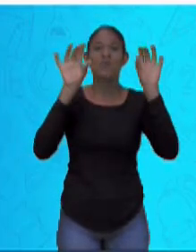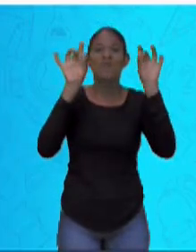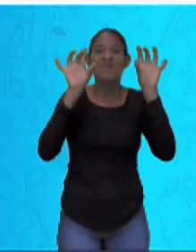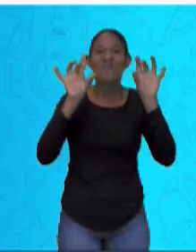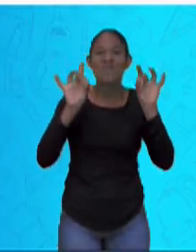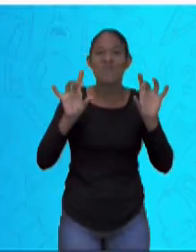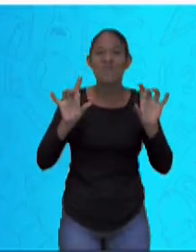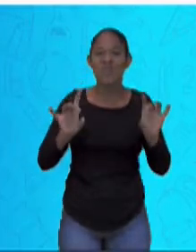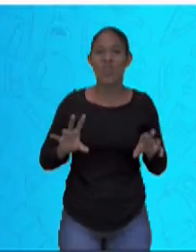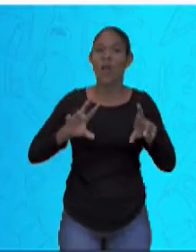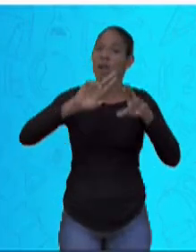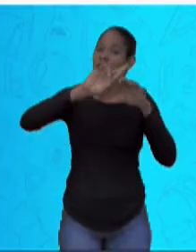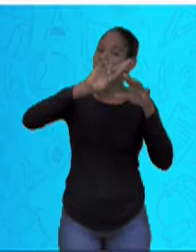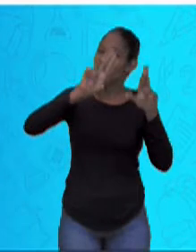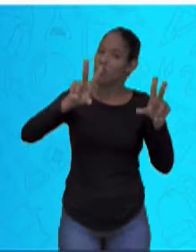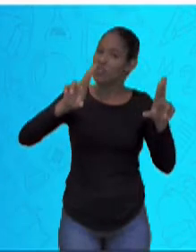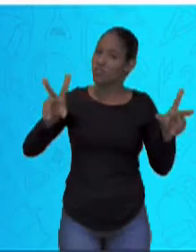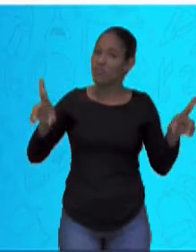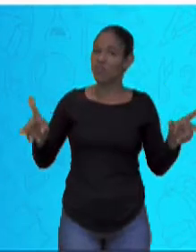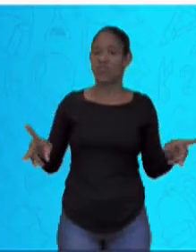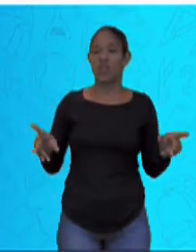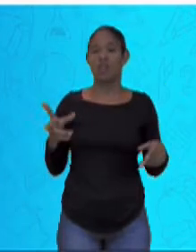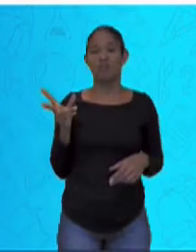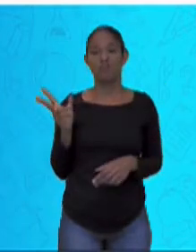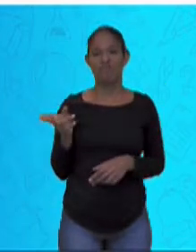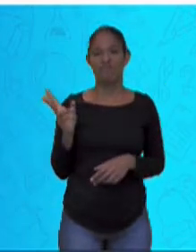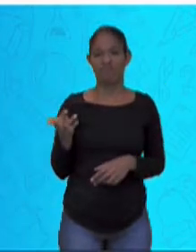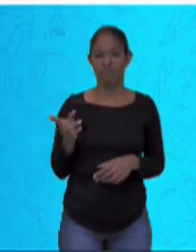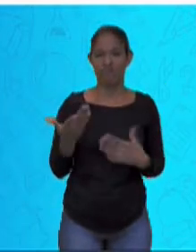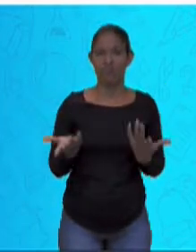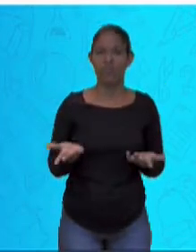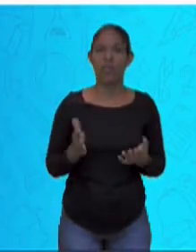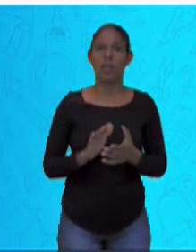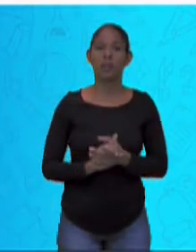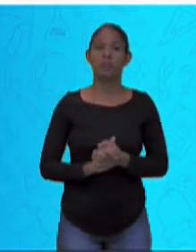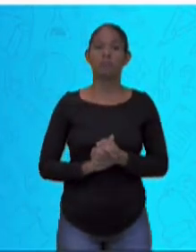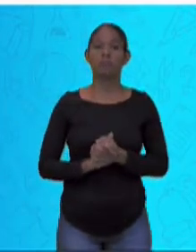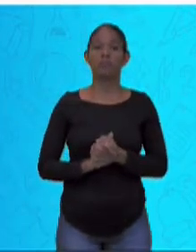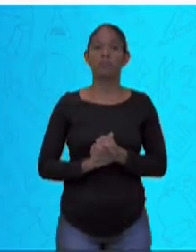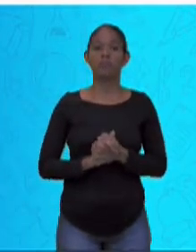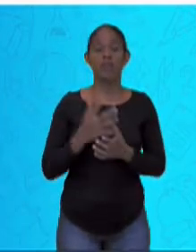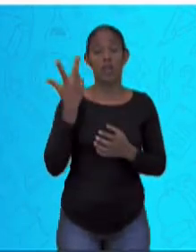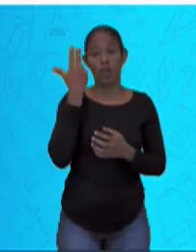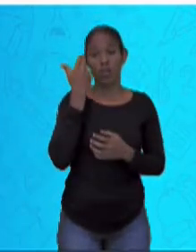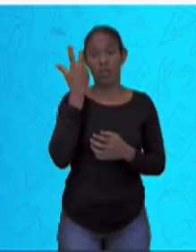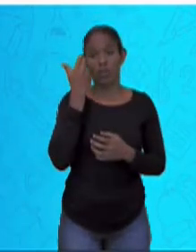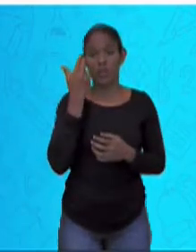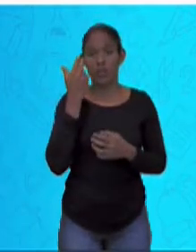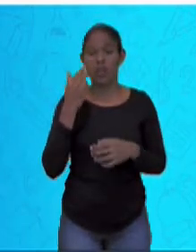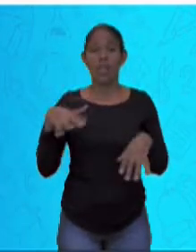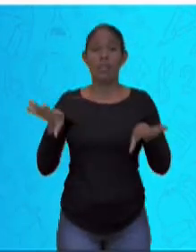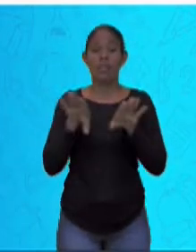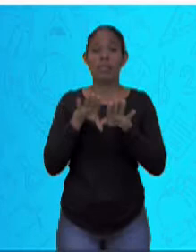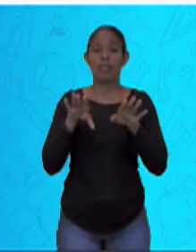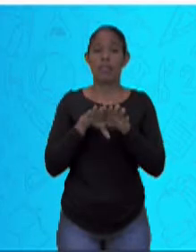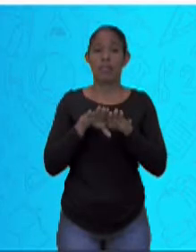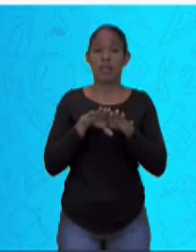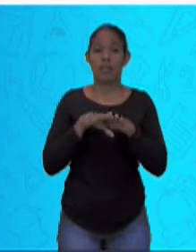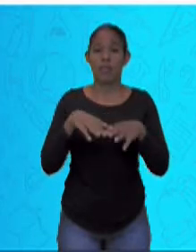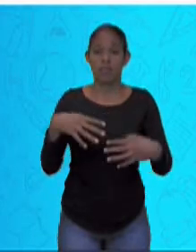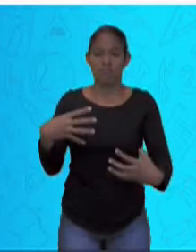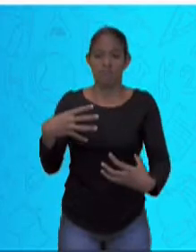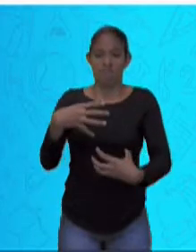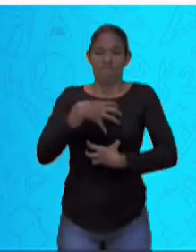especial e diferente do normal, e provoca diversos efeitos de sentidos naqueles